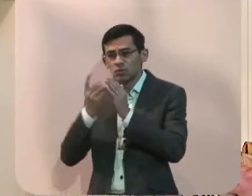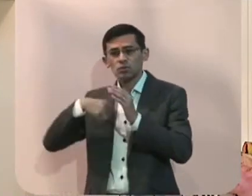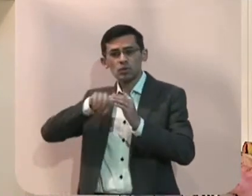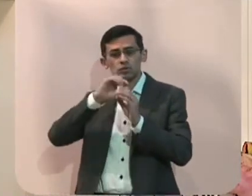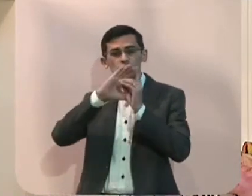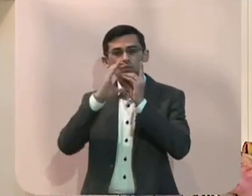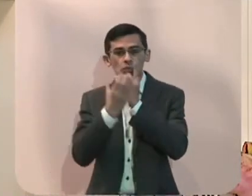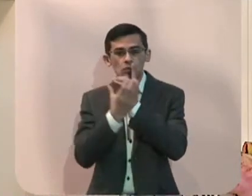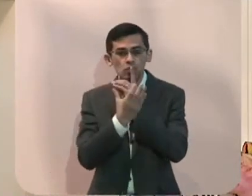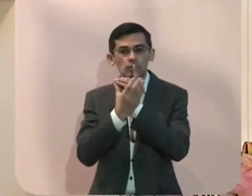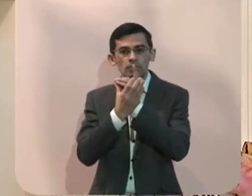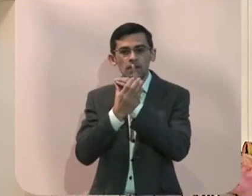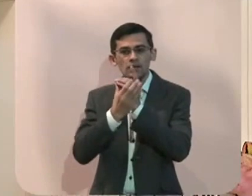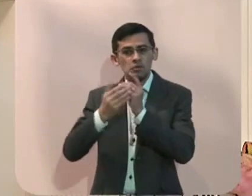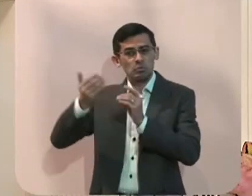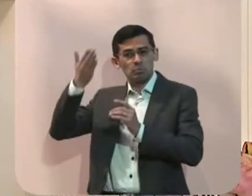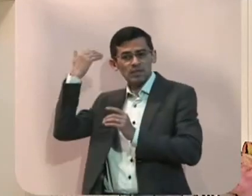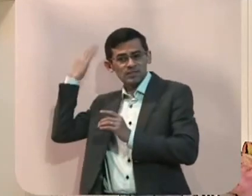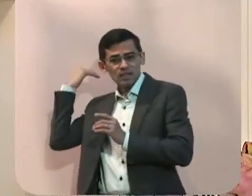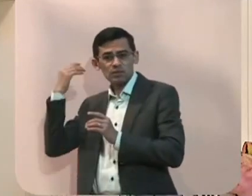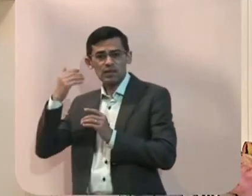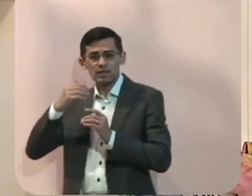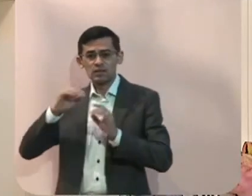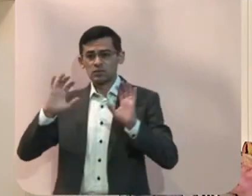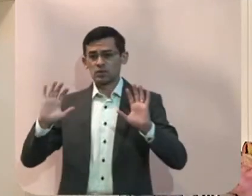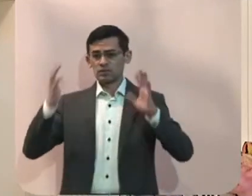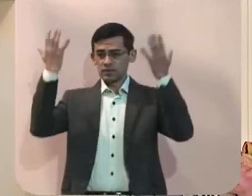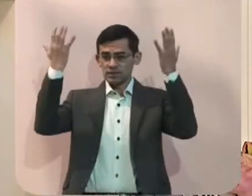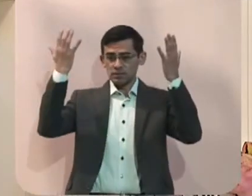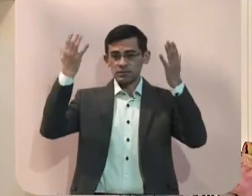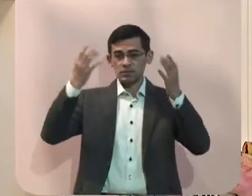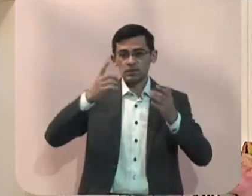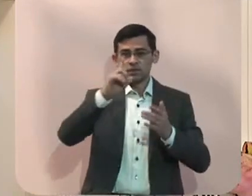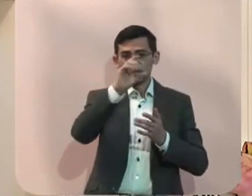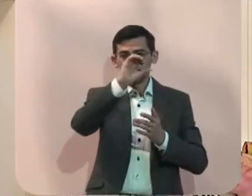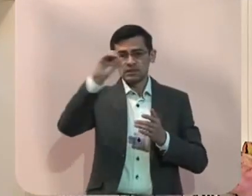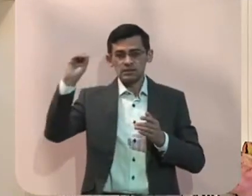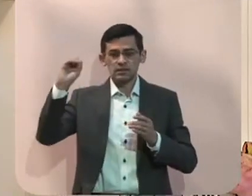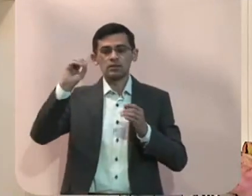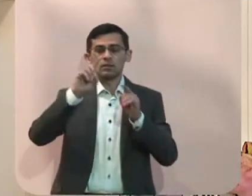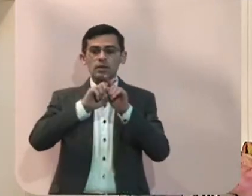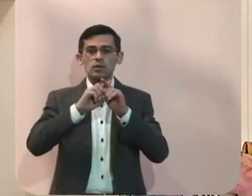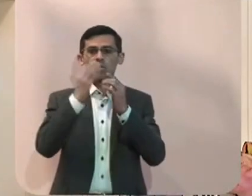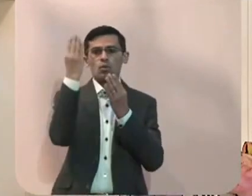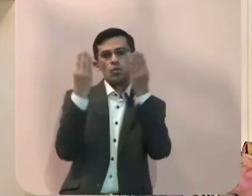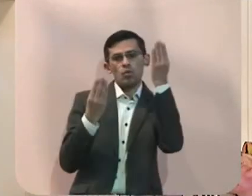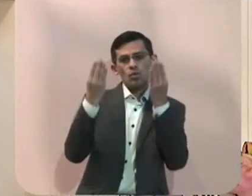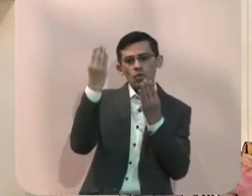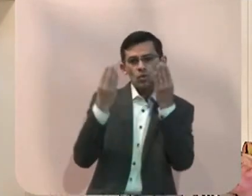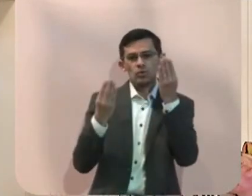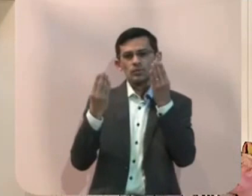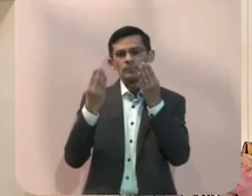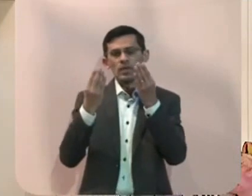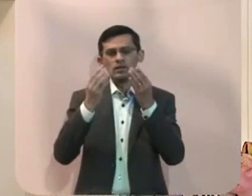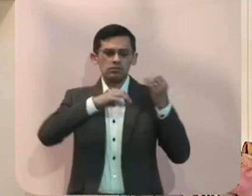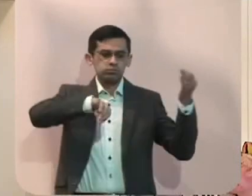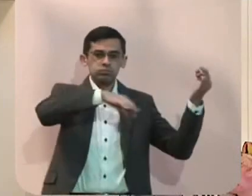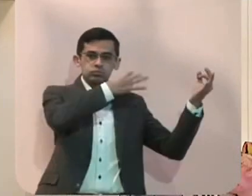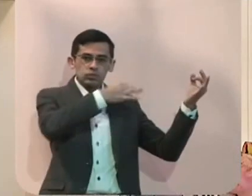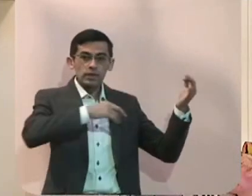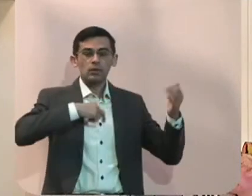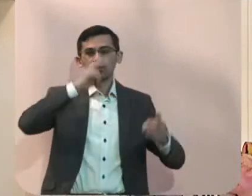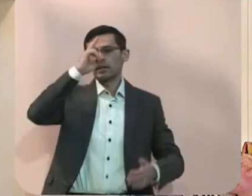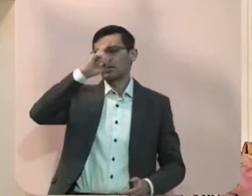culto, lá do cenário. Então você viu lá o coro, a orquestra, e eu fiquei lembrando